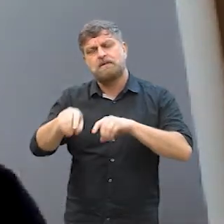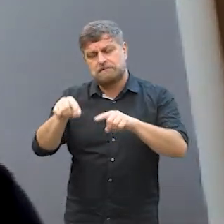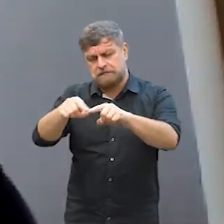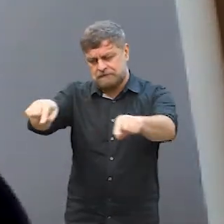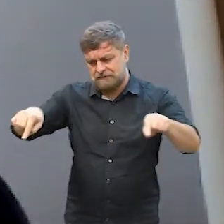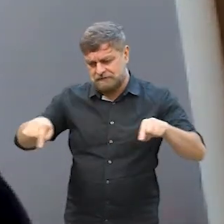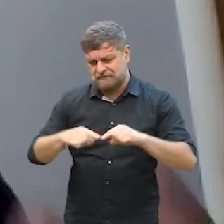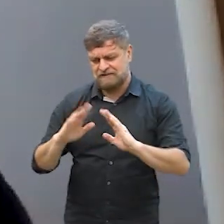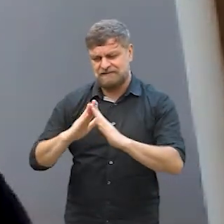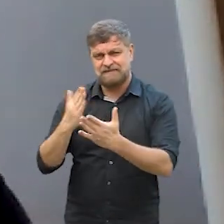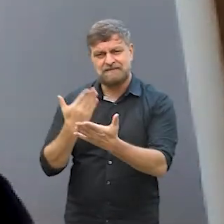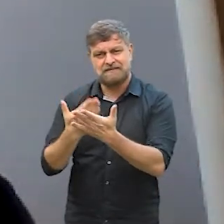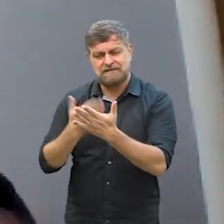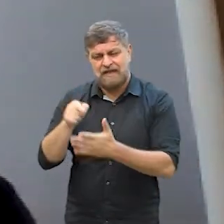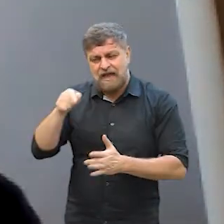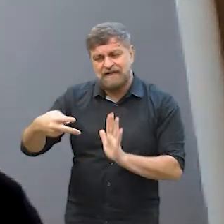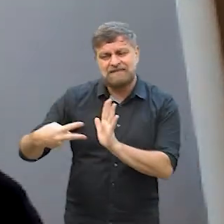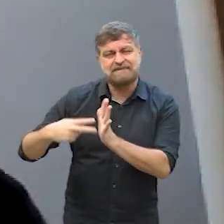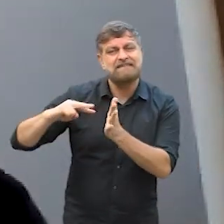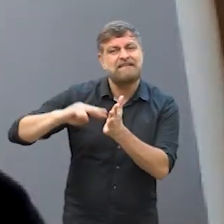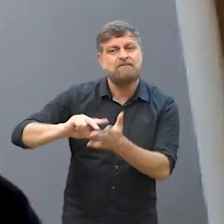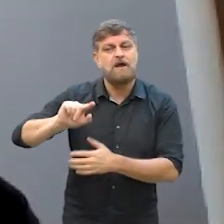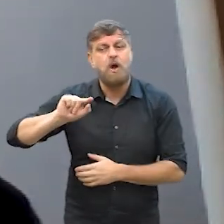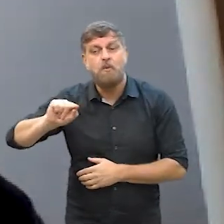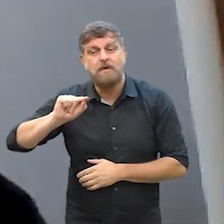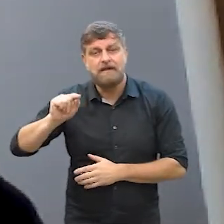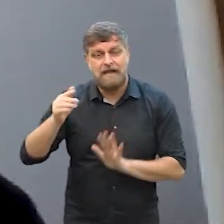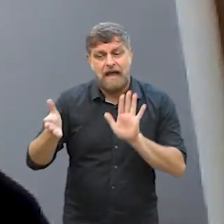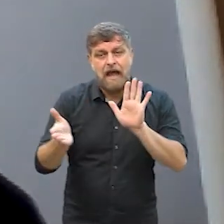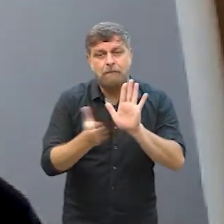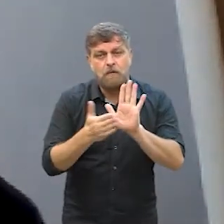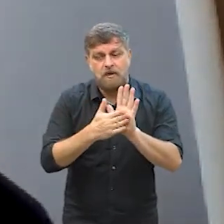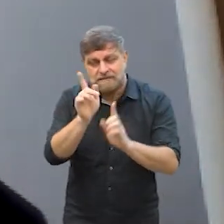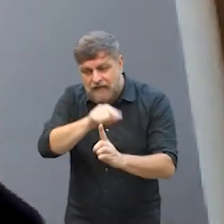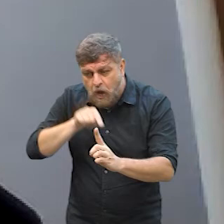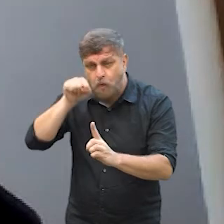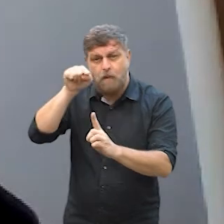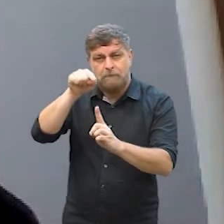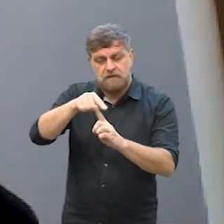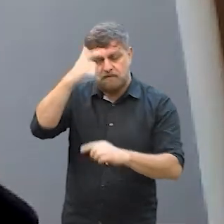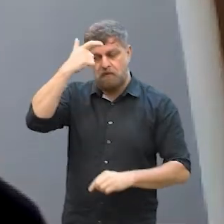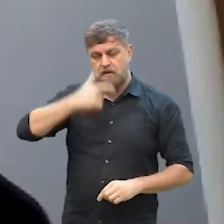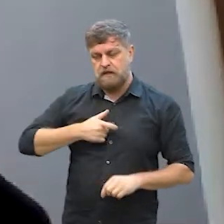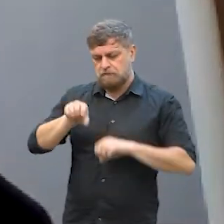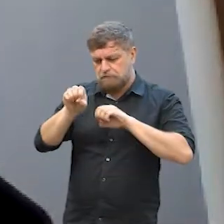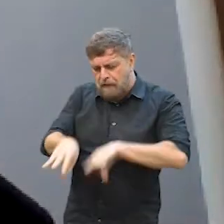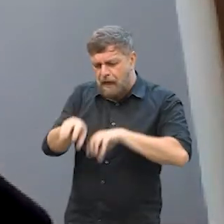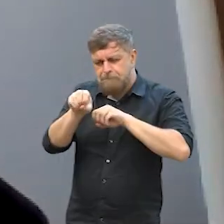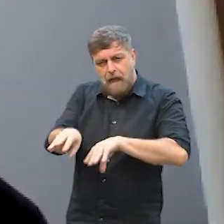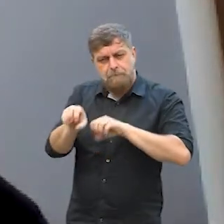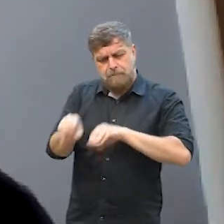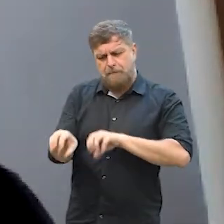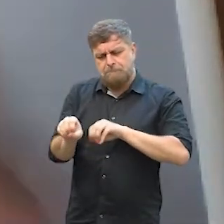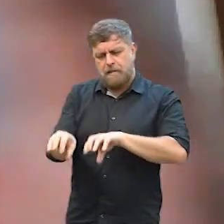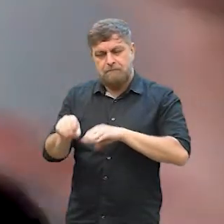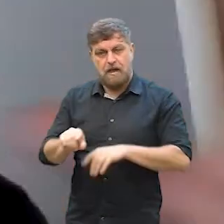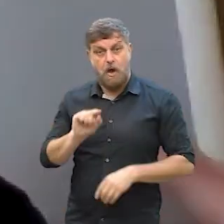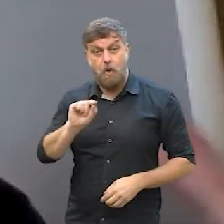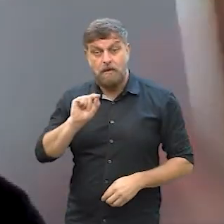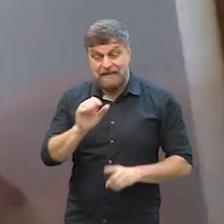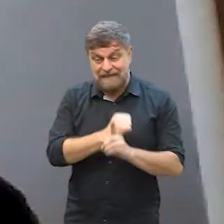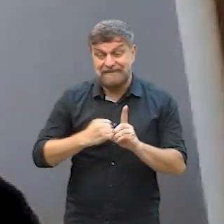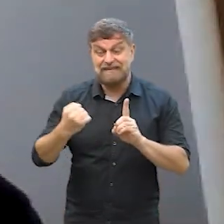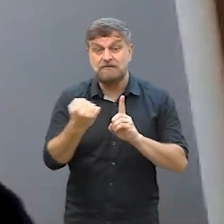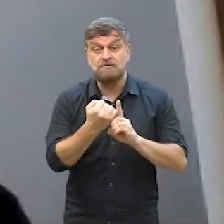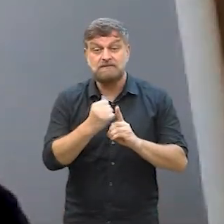aula, o que significa, né, qual o propósito do que eu ensino dentro da sala de aula, tendo em vista o que está